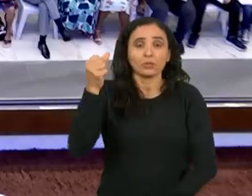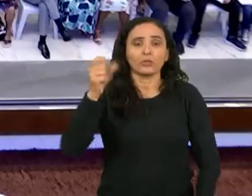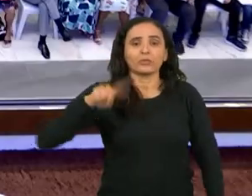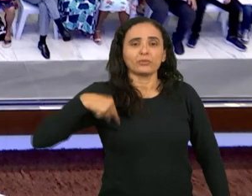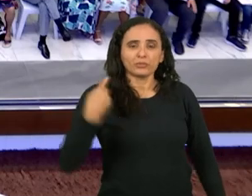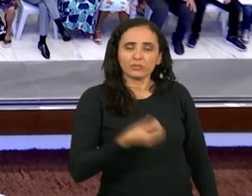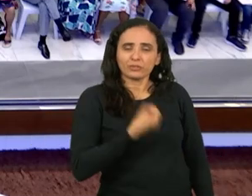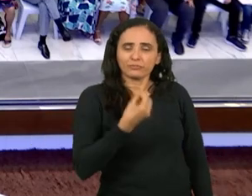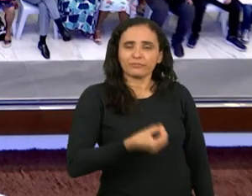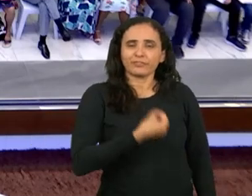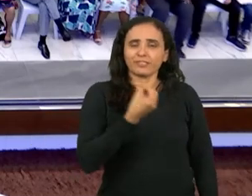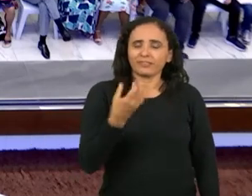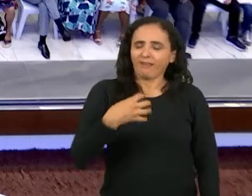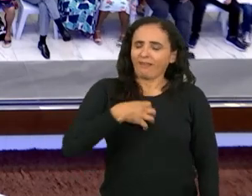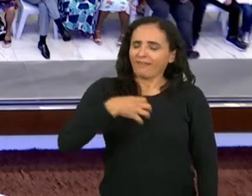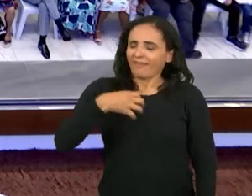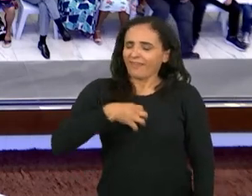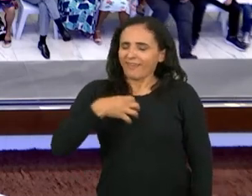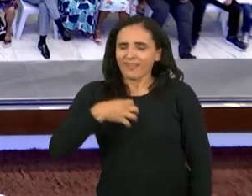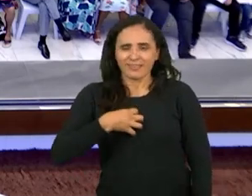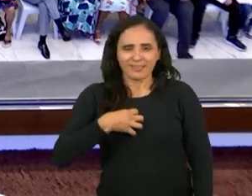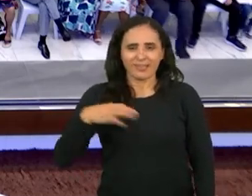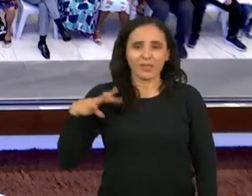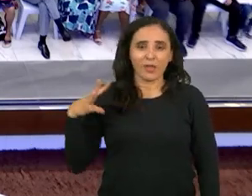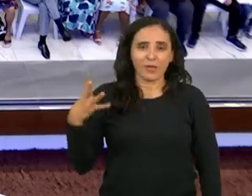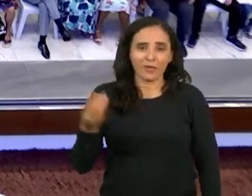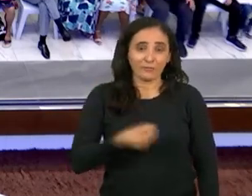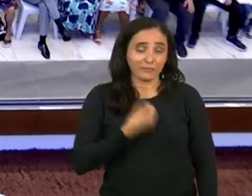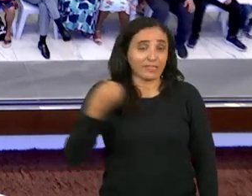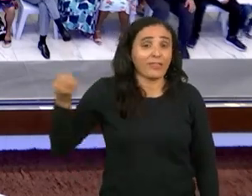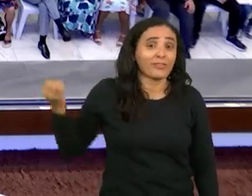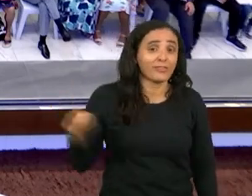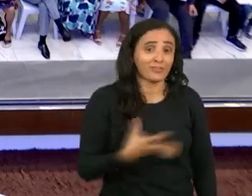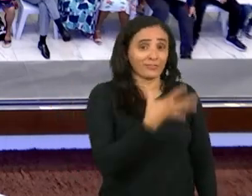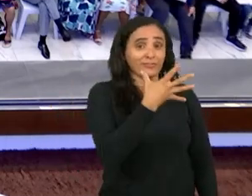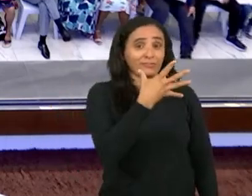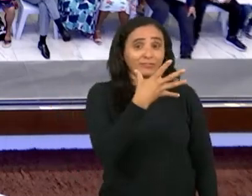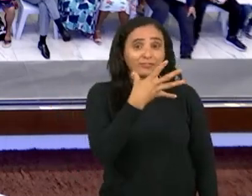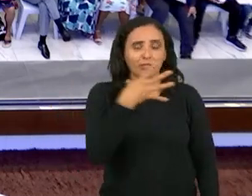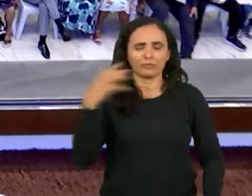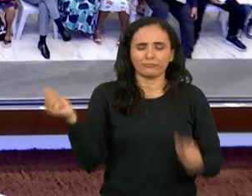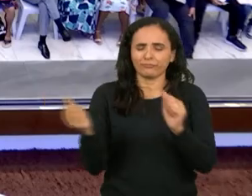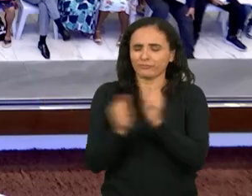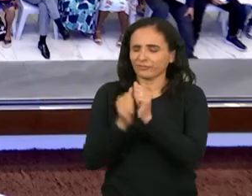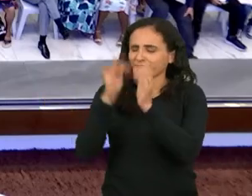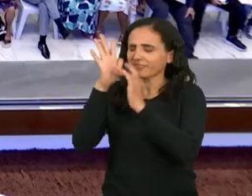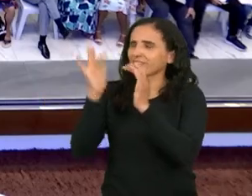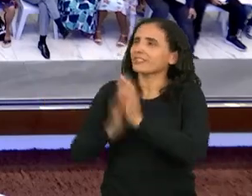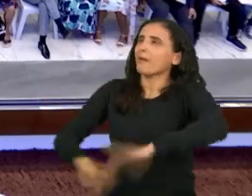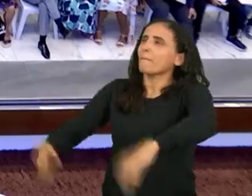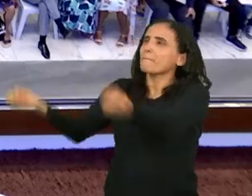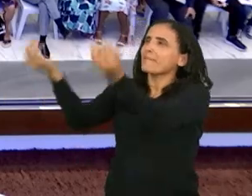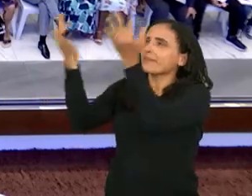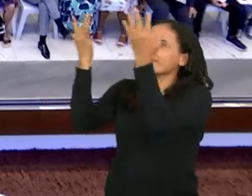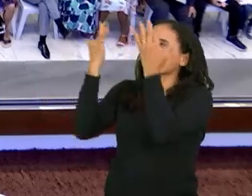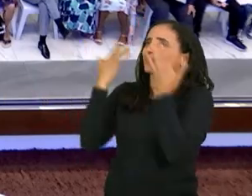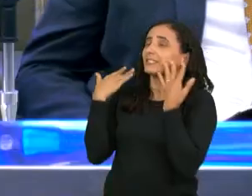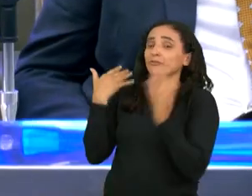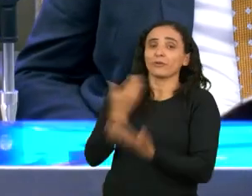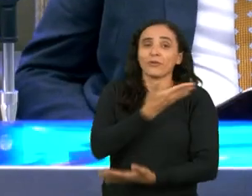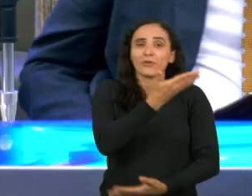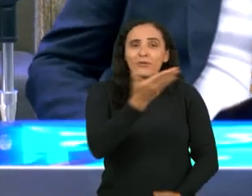nos vivificou espiritualmente juntamente com Cristo pela graça sois o